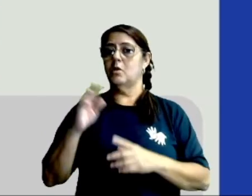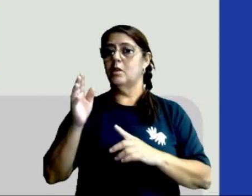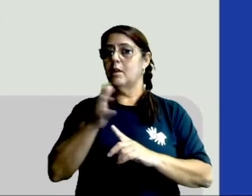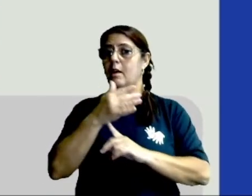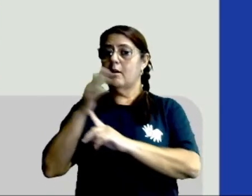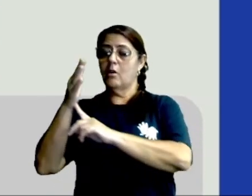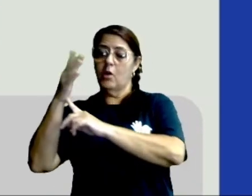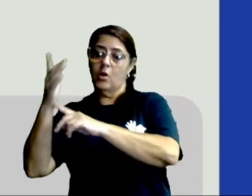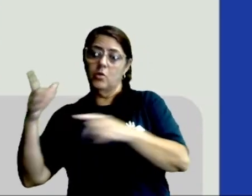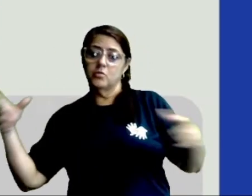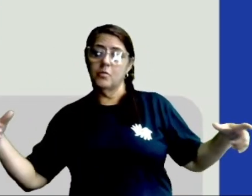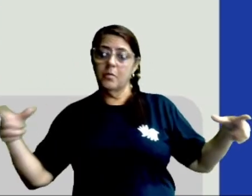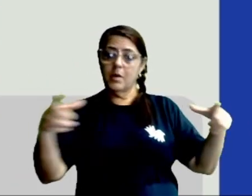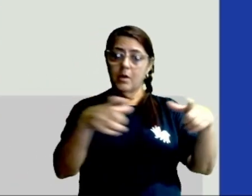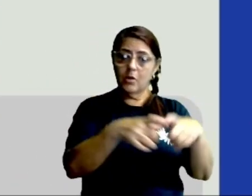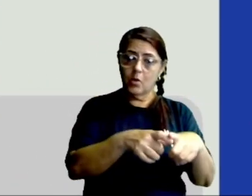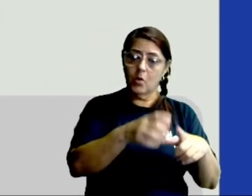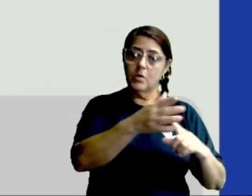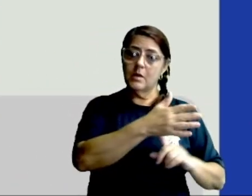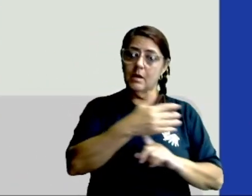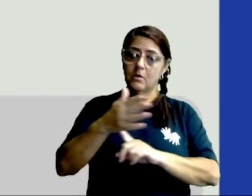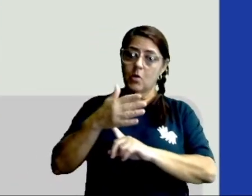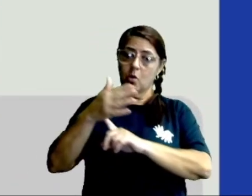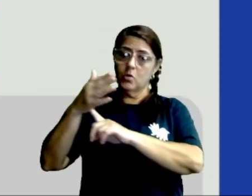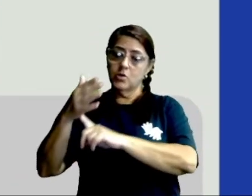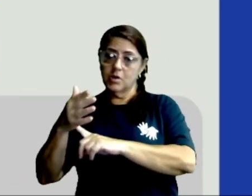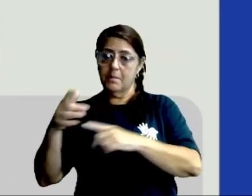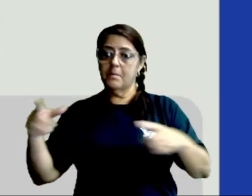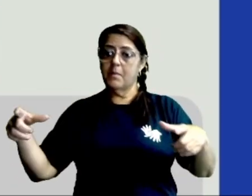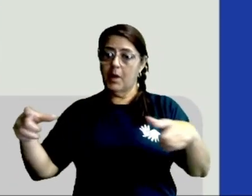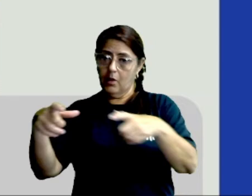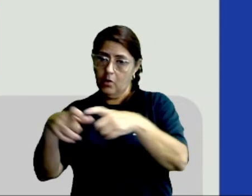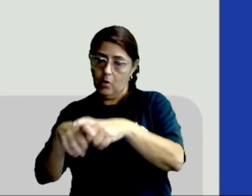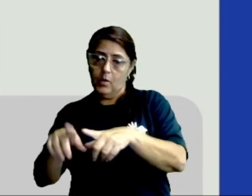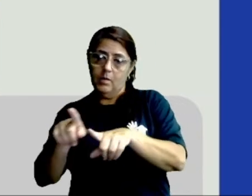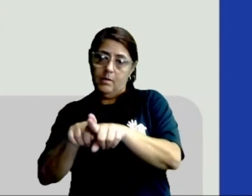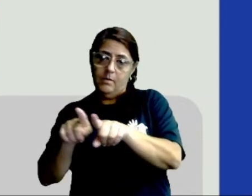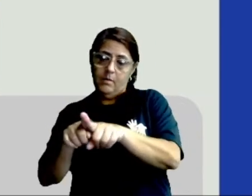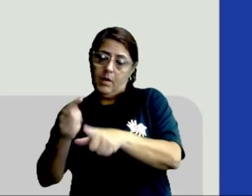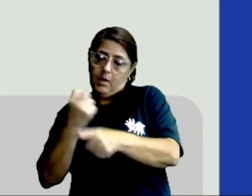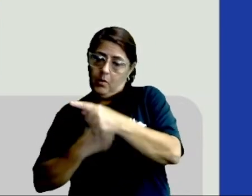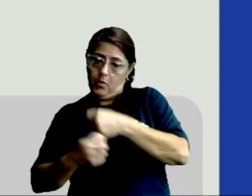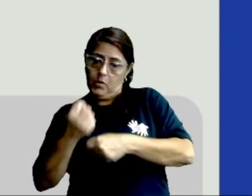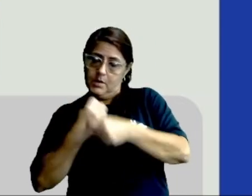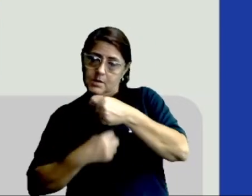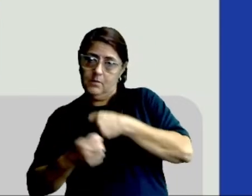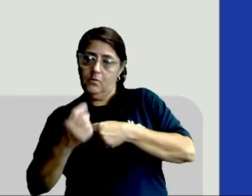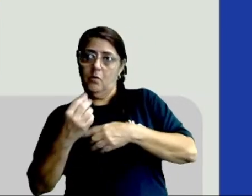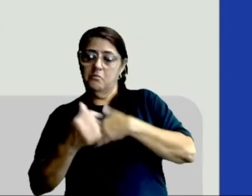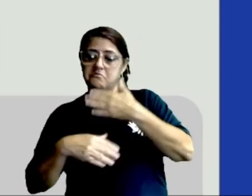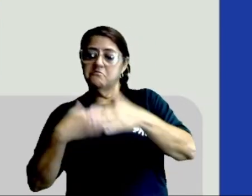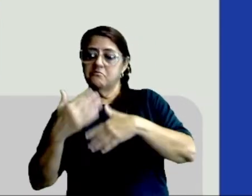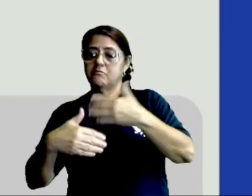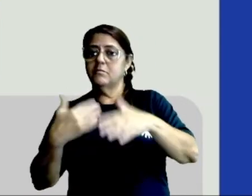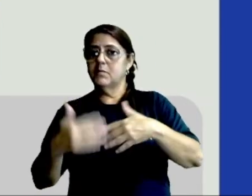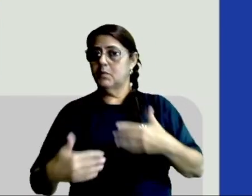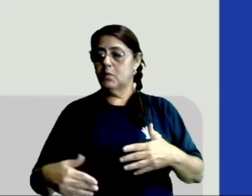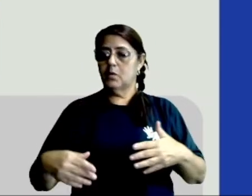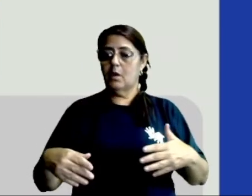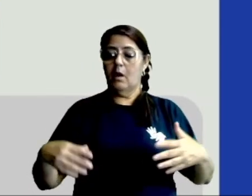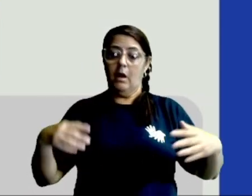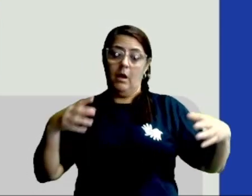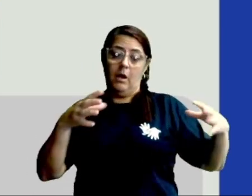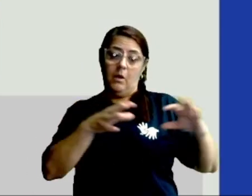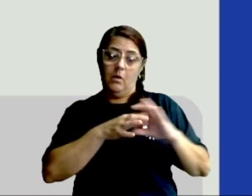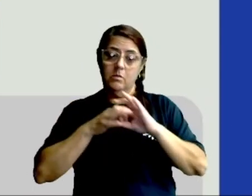Então, quanto menor também o índice de desenvolvimento tecnológico, menor vai ser a renda per capita, né? Então, é uma relação